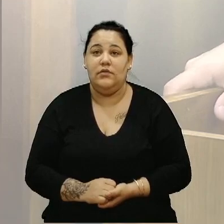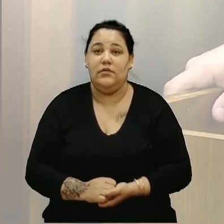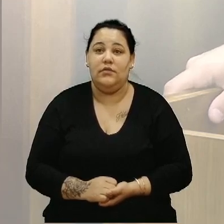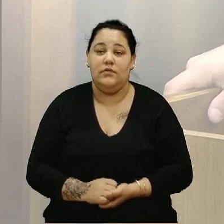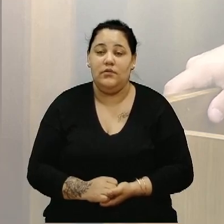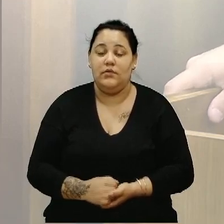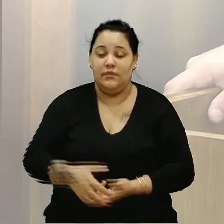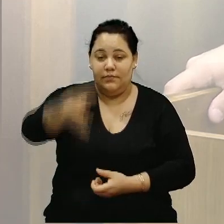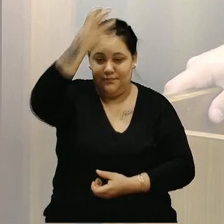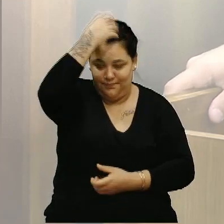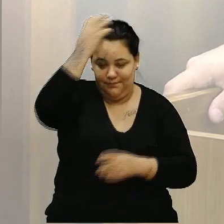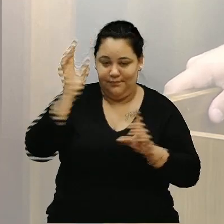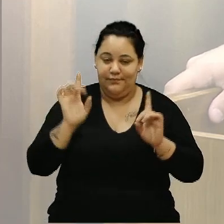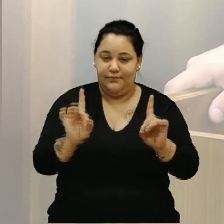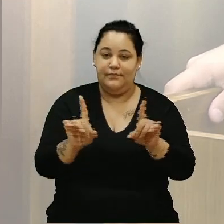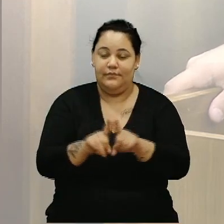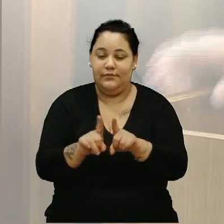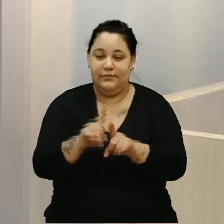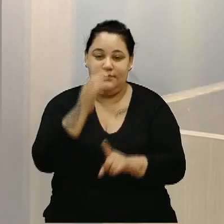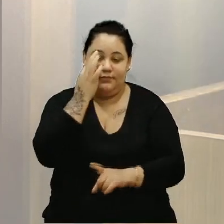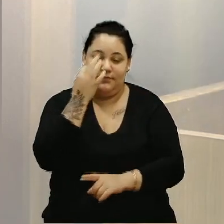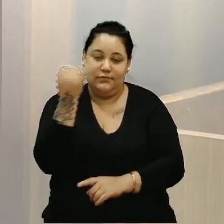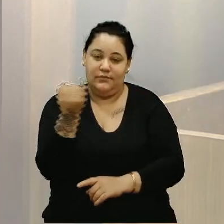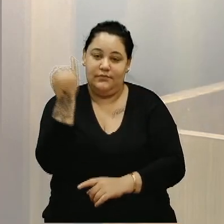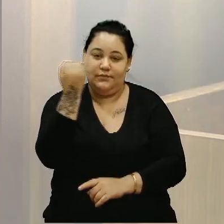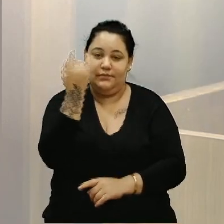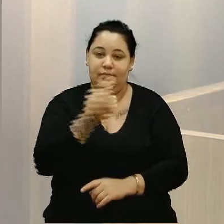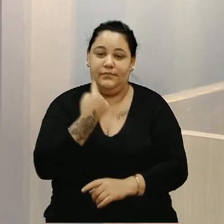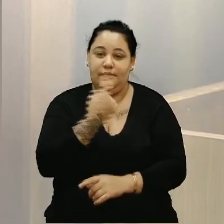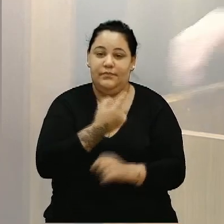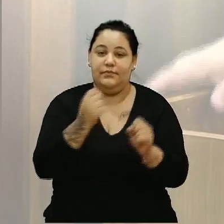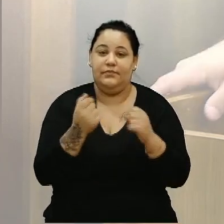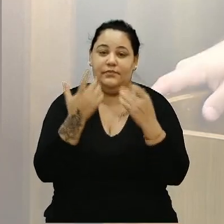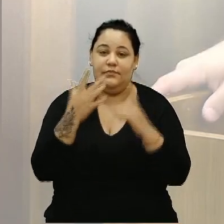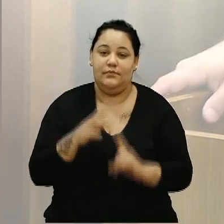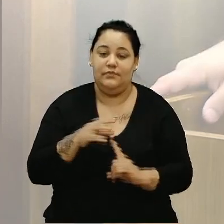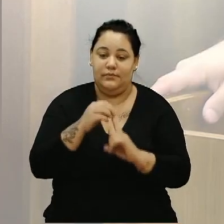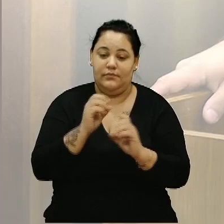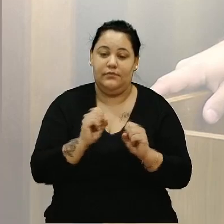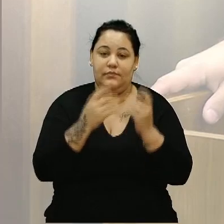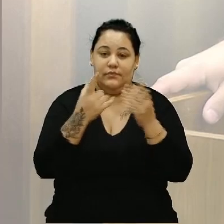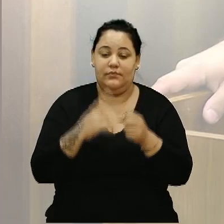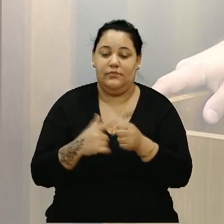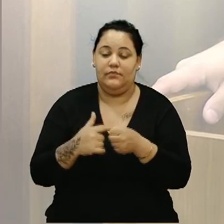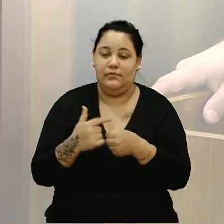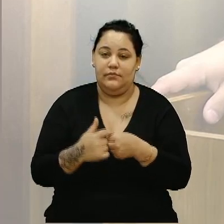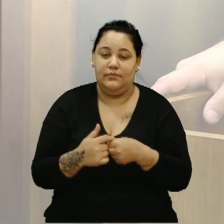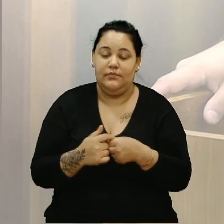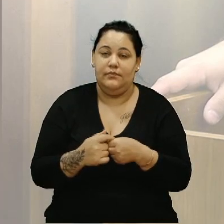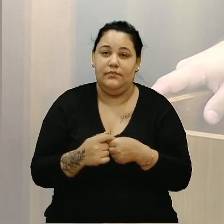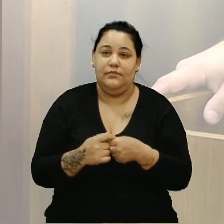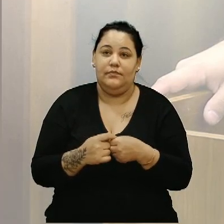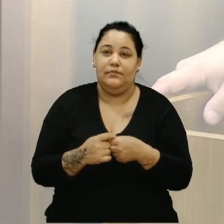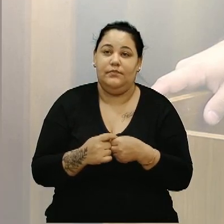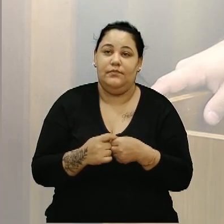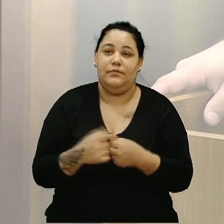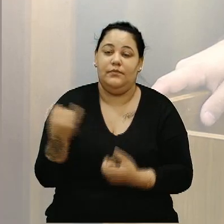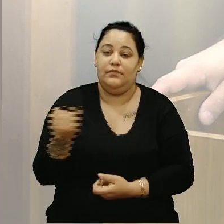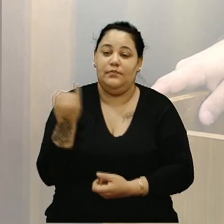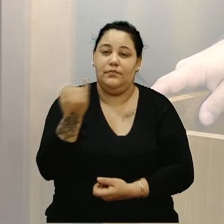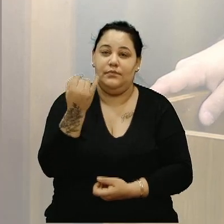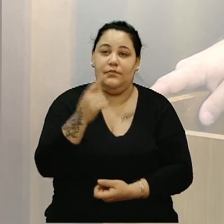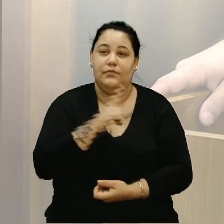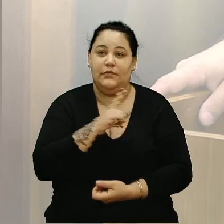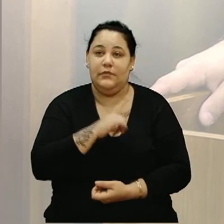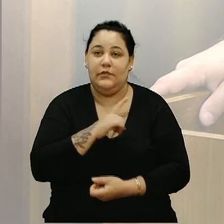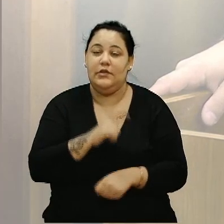soberanas, né? Importante a nossa festa, a principal festa da cidade, o destaque que ela teve nesse